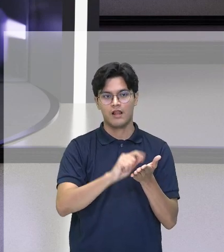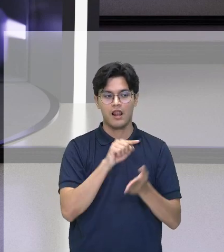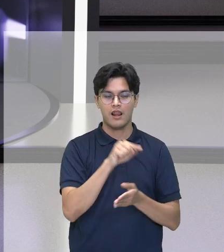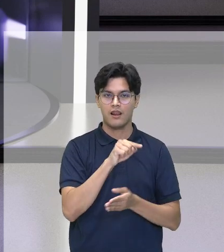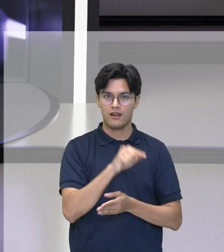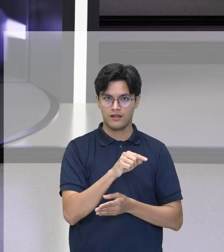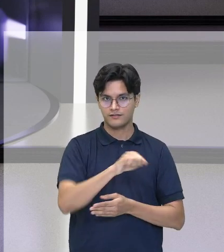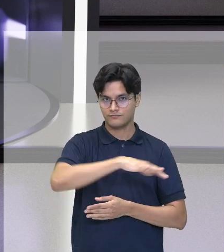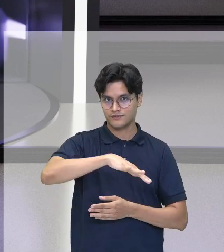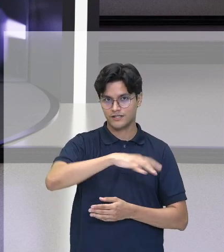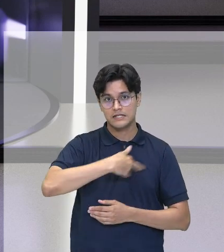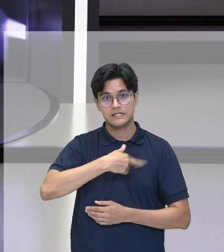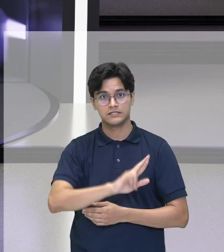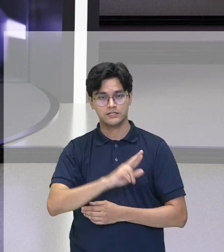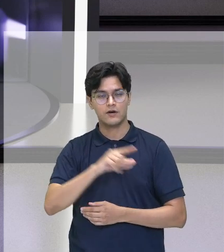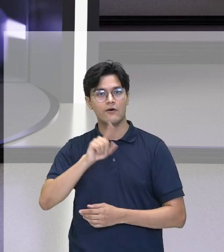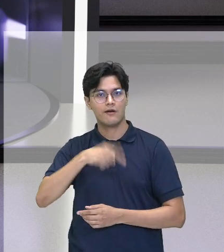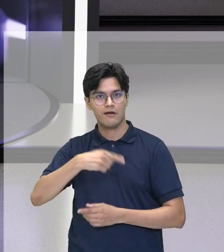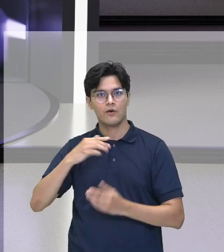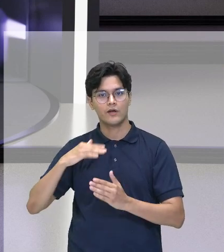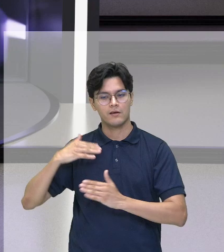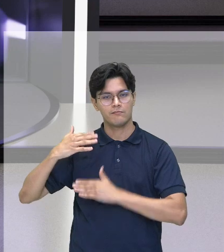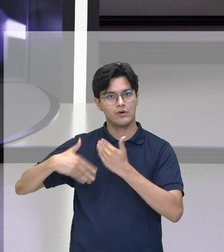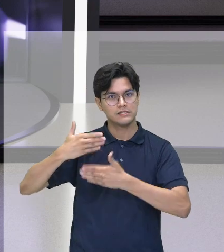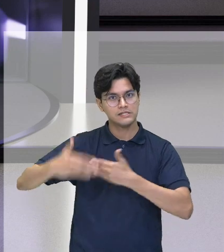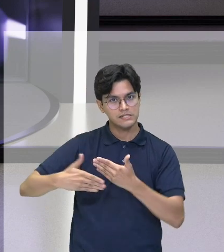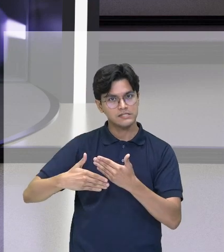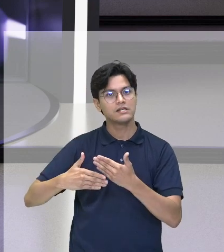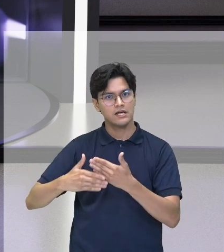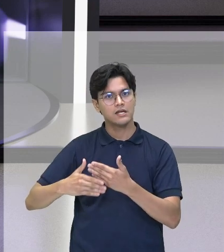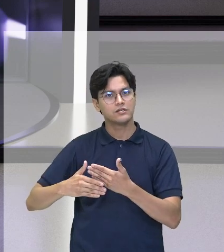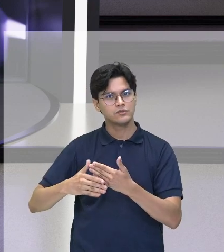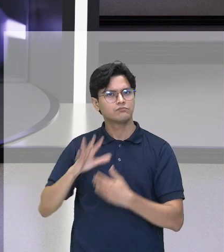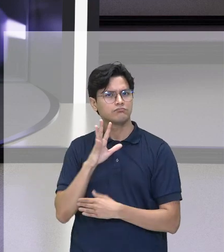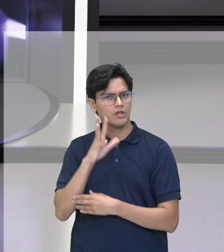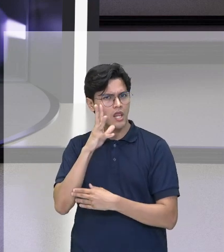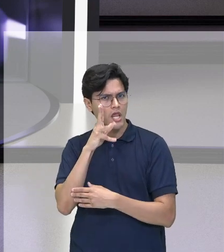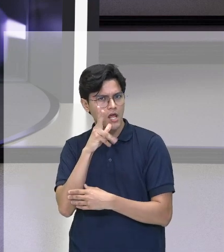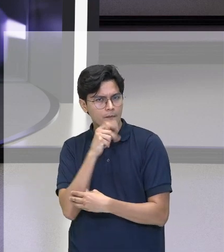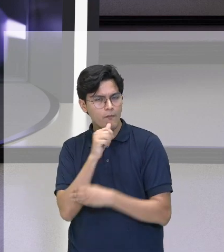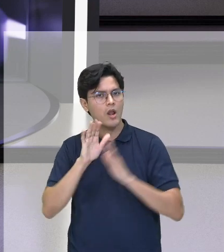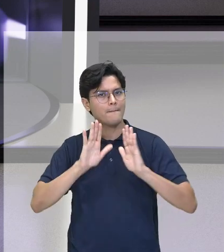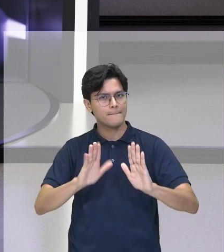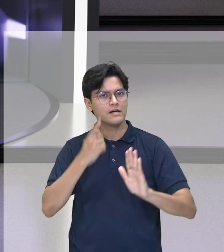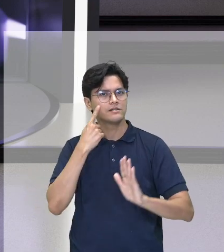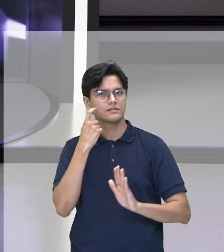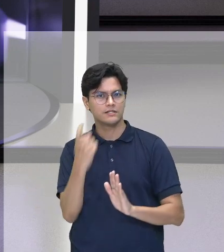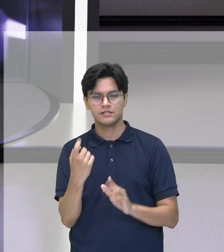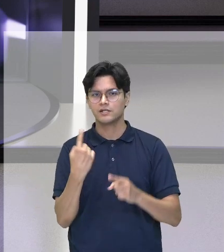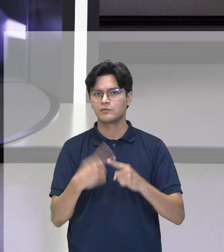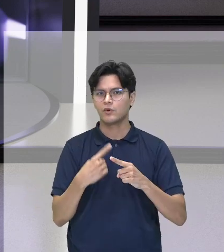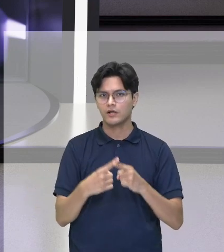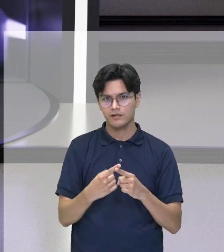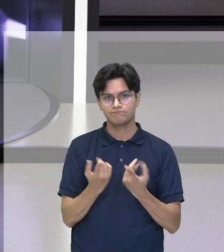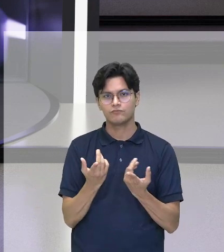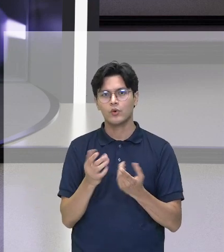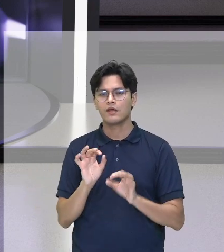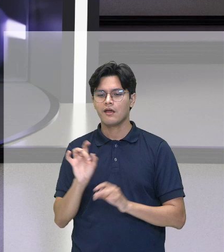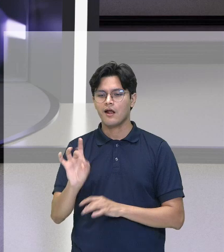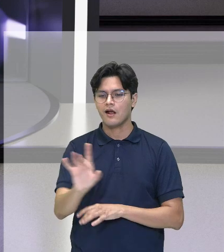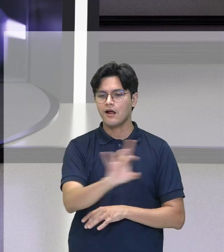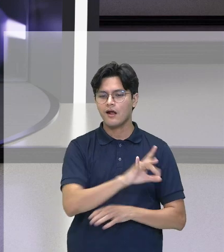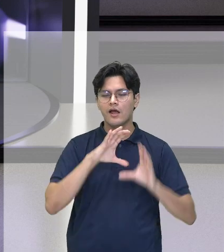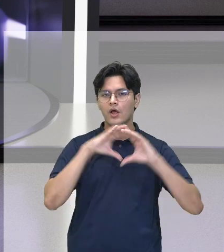é um processo que vai ser longo, mas vai ser interessante porque cada comunidade religiosa vai dar a